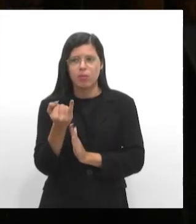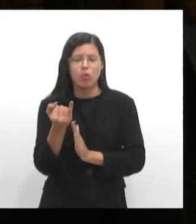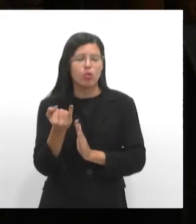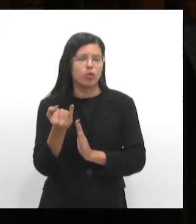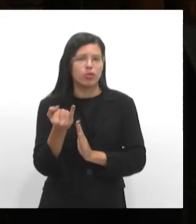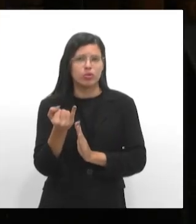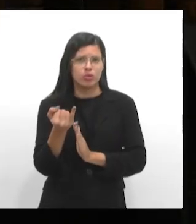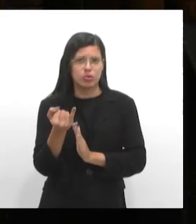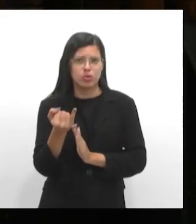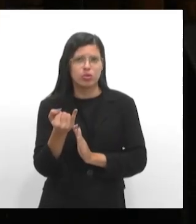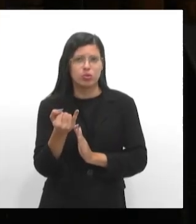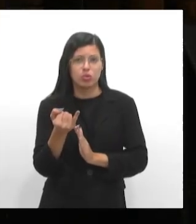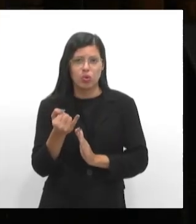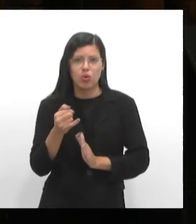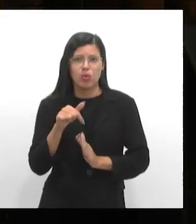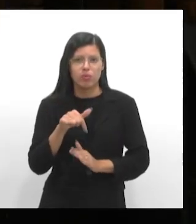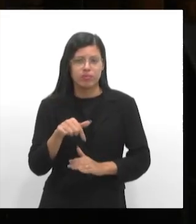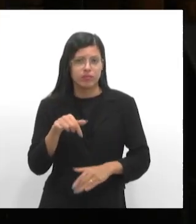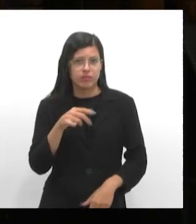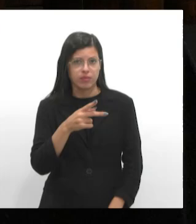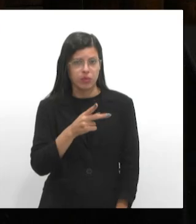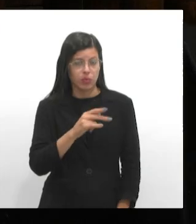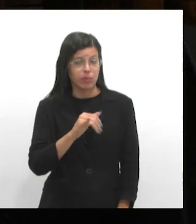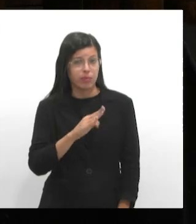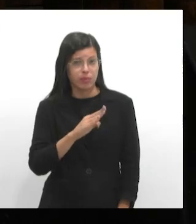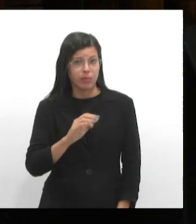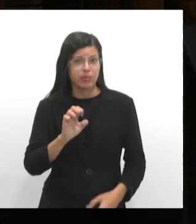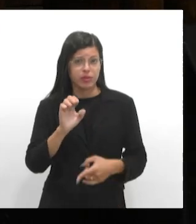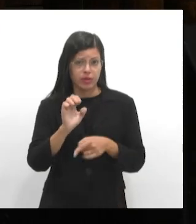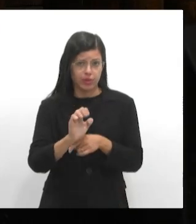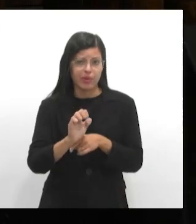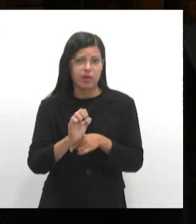2,2% do PIB estadual.